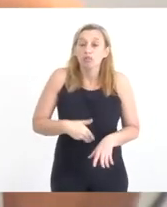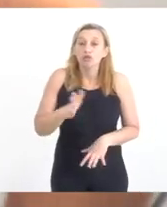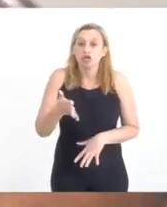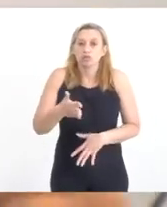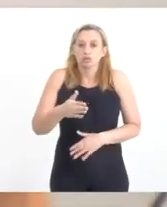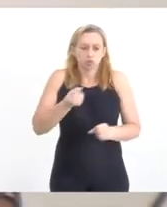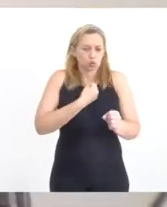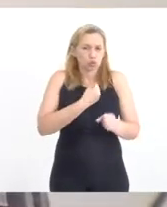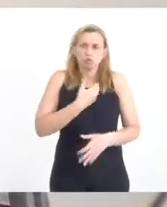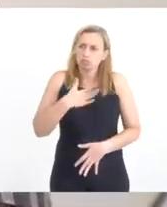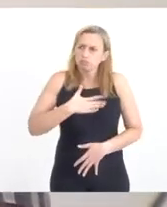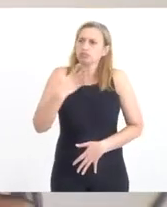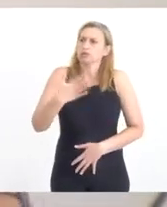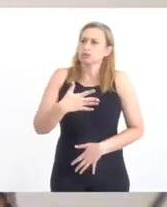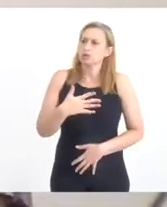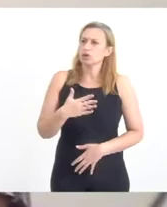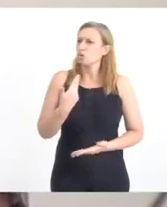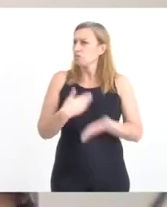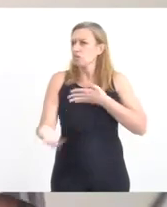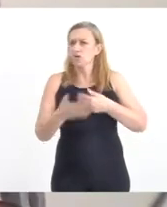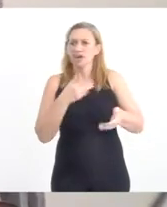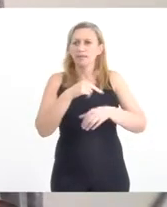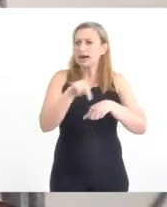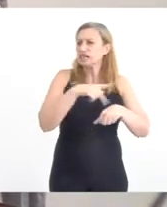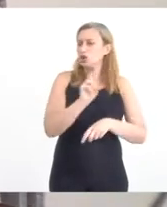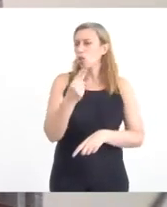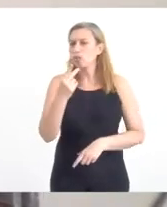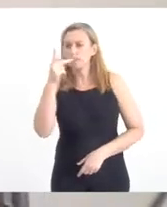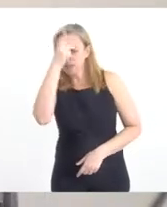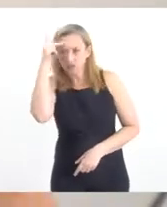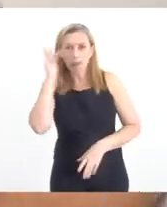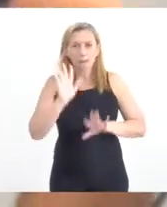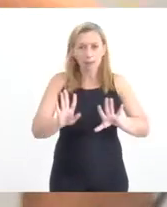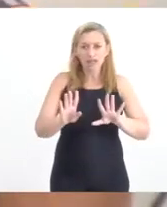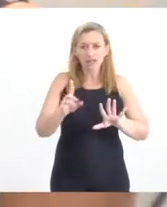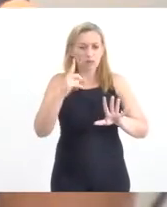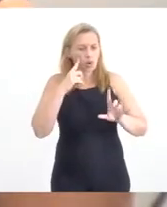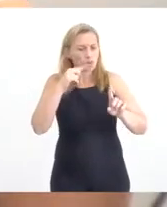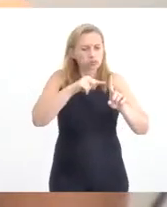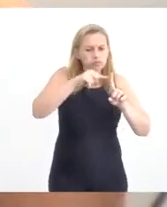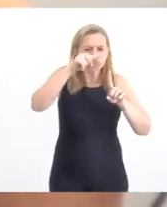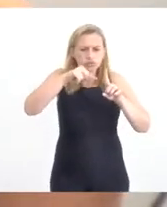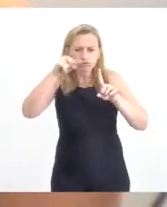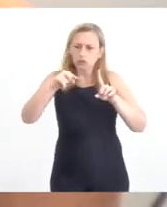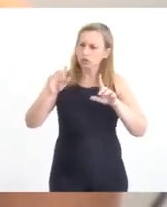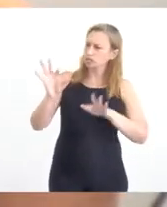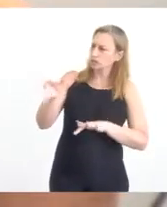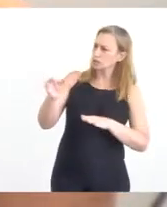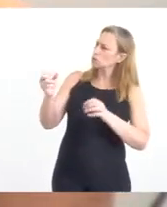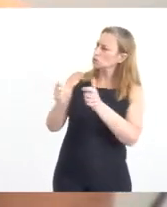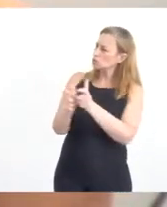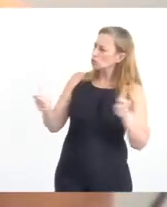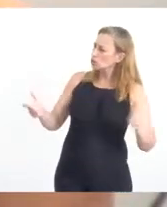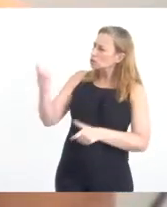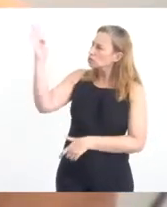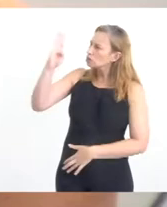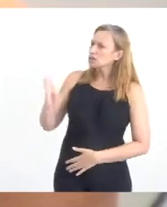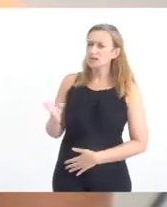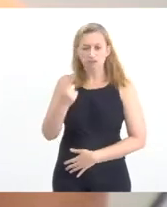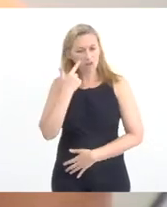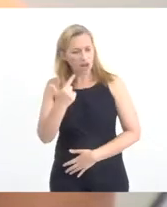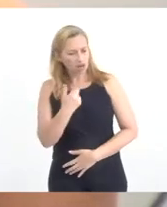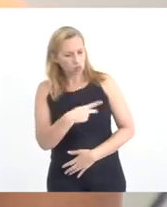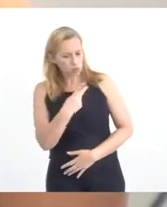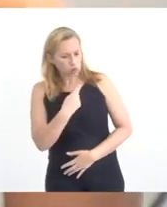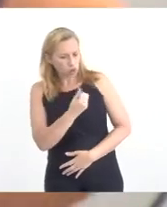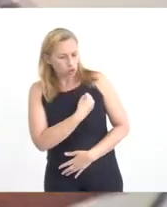né para qualquer pessoa para qualquer país mas olhando estatisticamente o tamanho do Brasil a gente está falando de números que